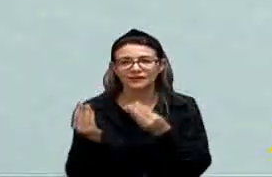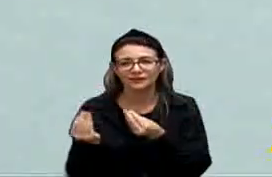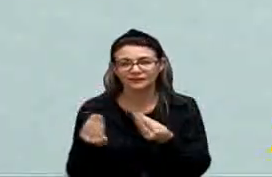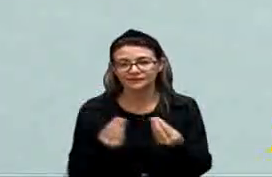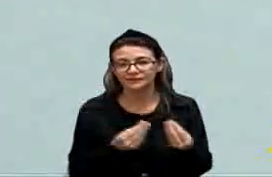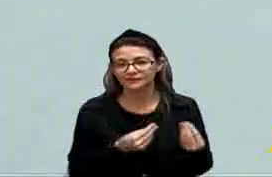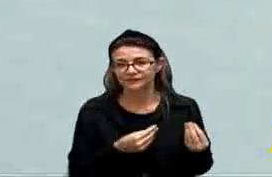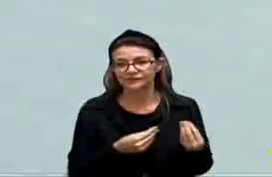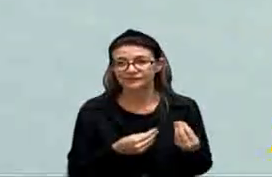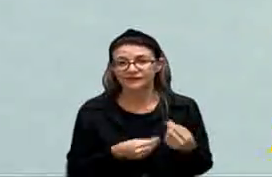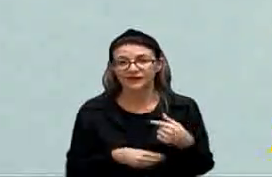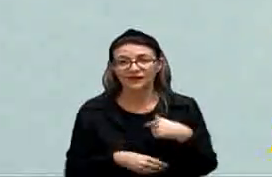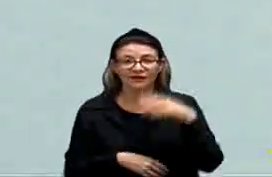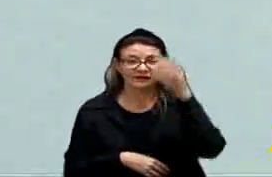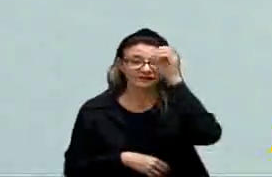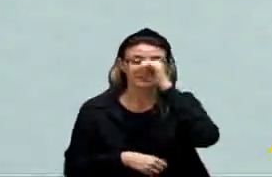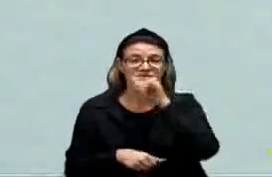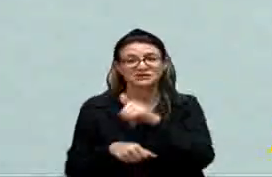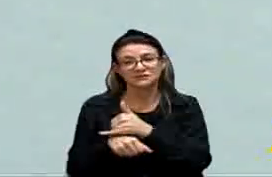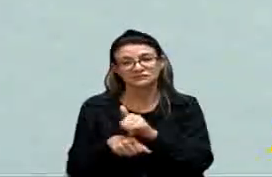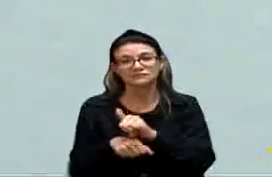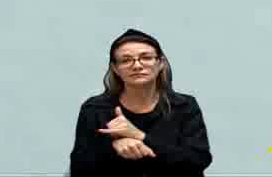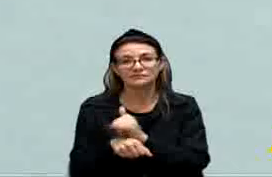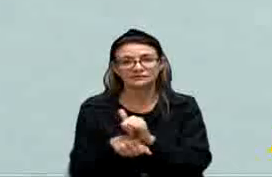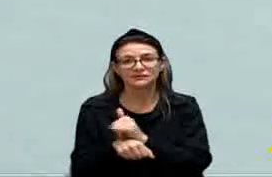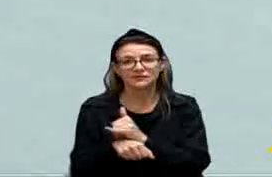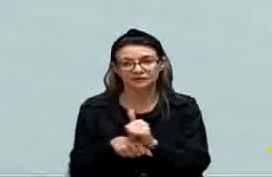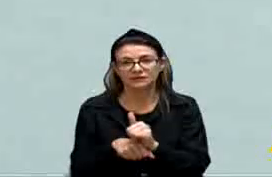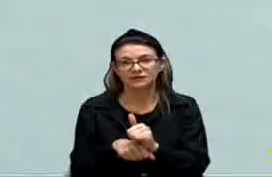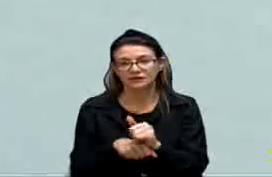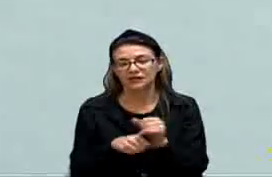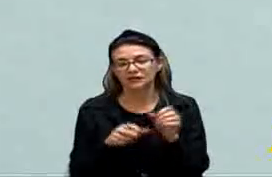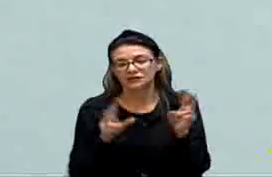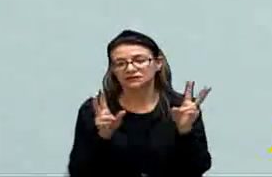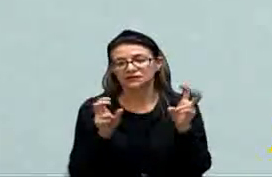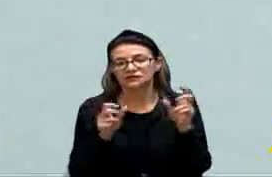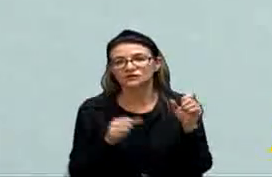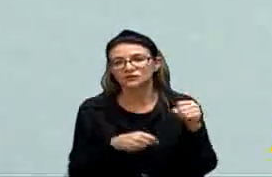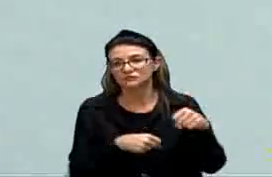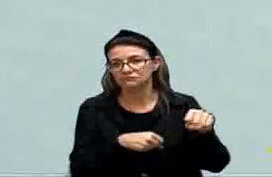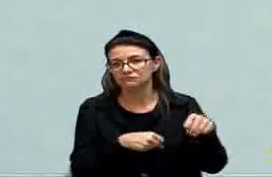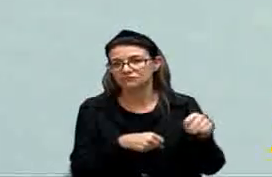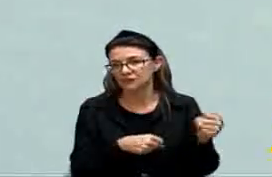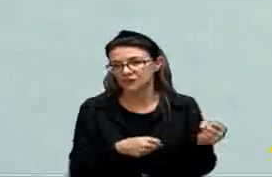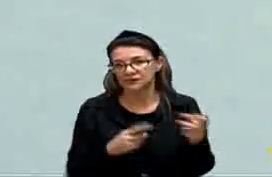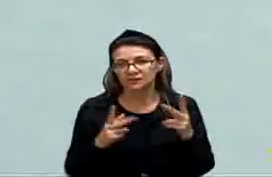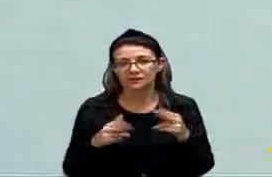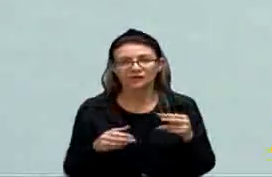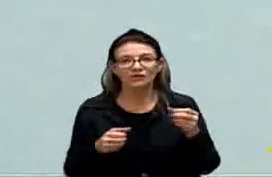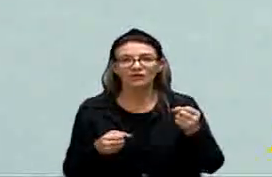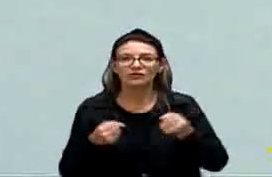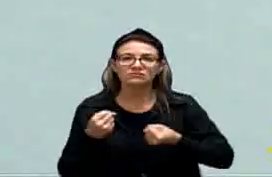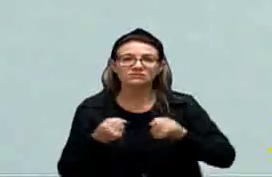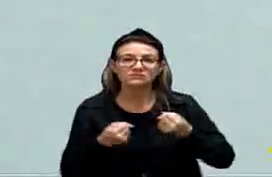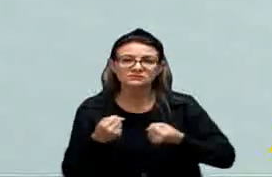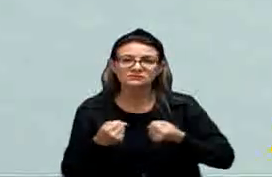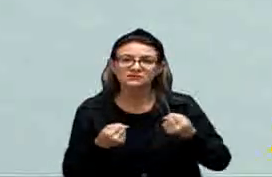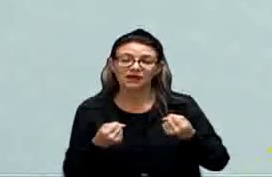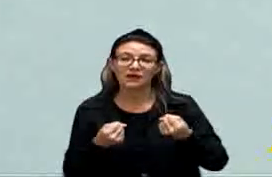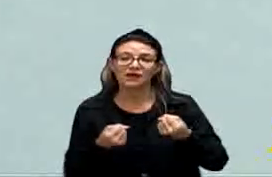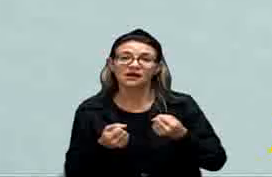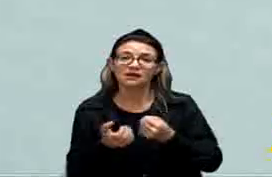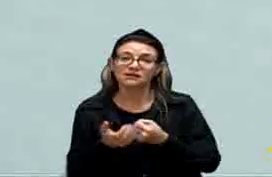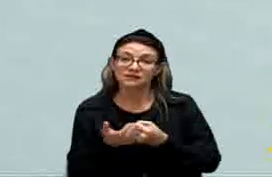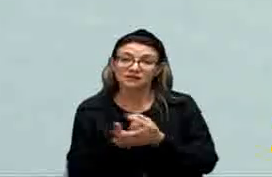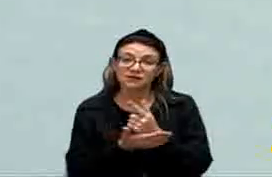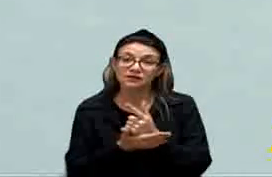essas estratégias com relação à as motos a mesma coisa com carros você compra no leilão você tem que legalizar o